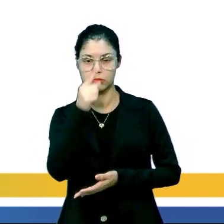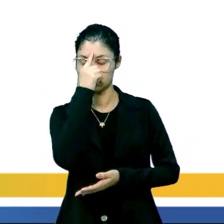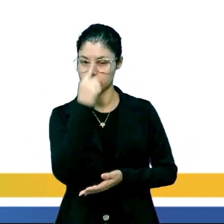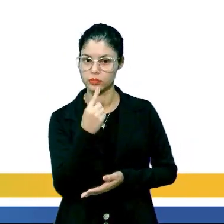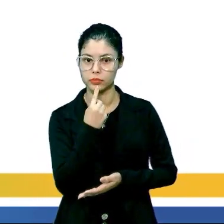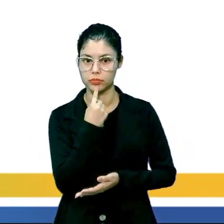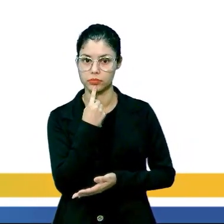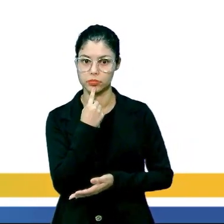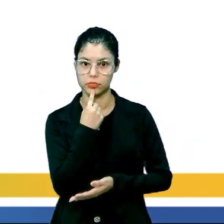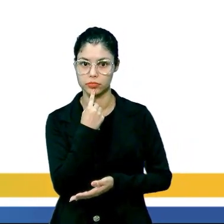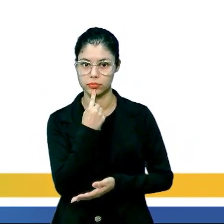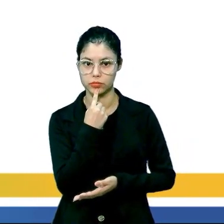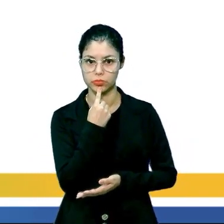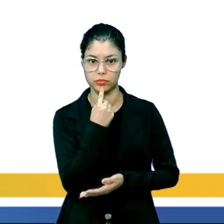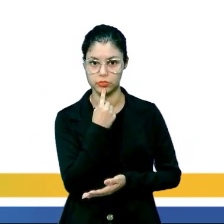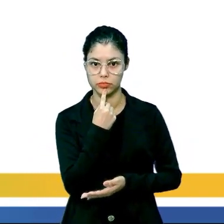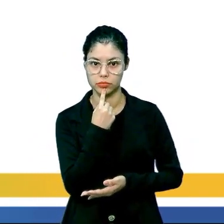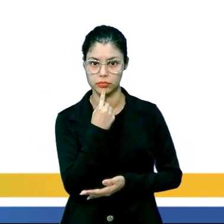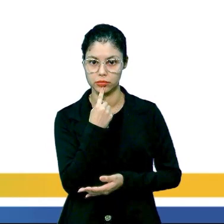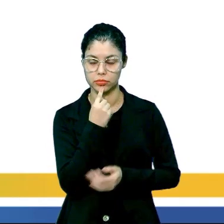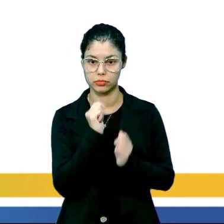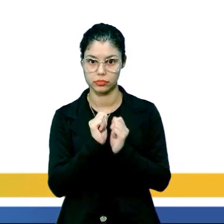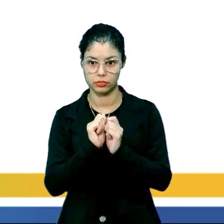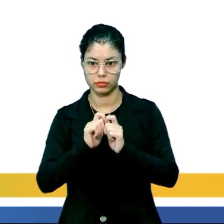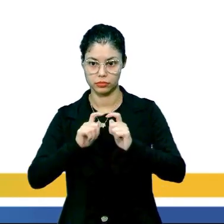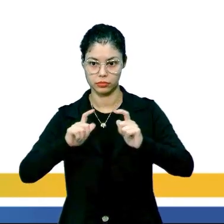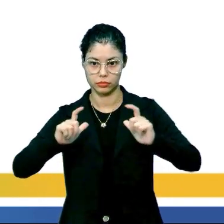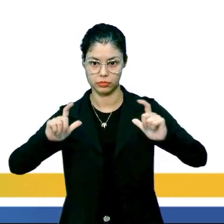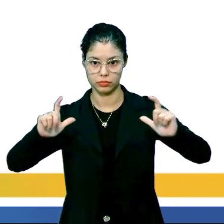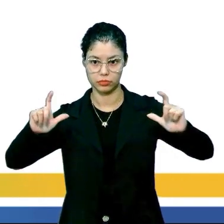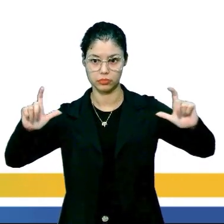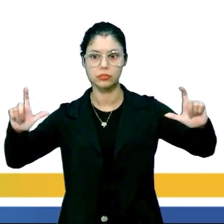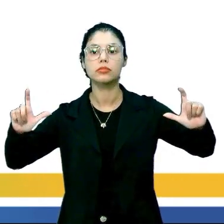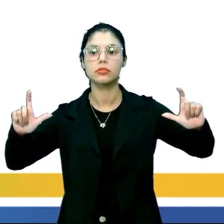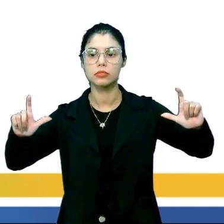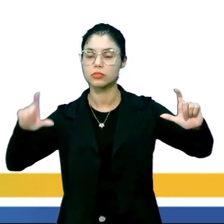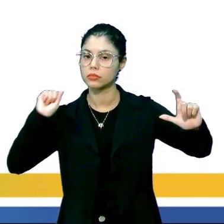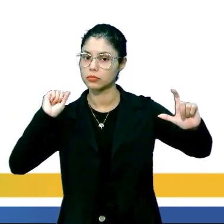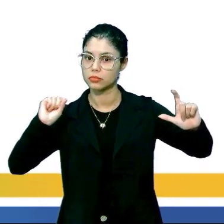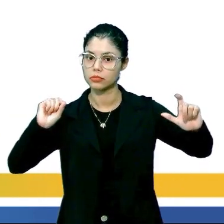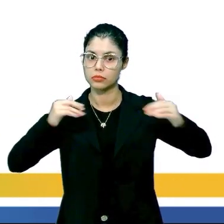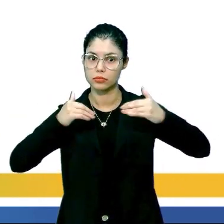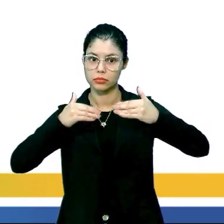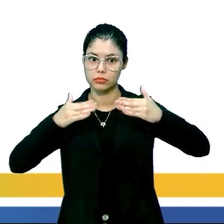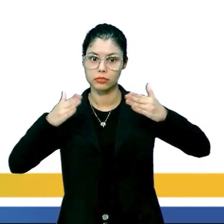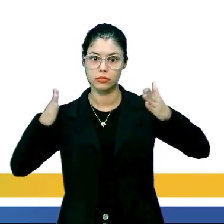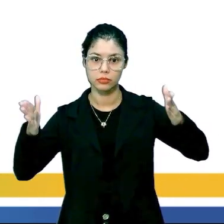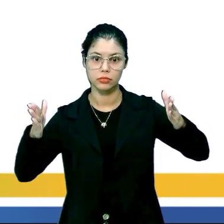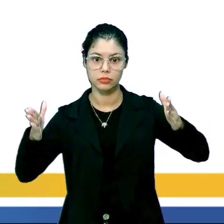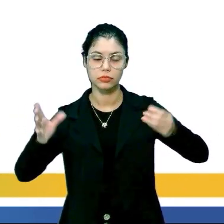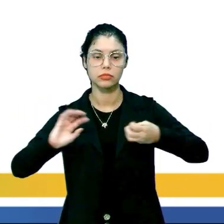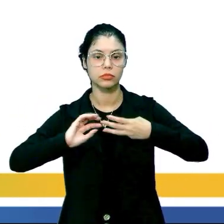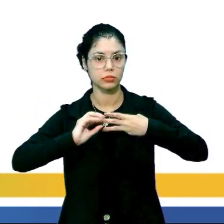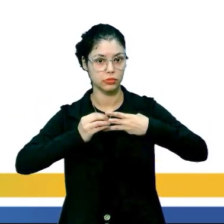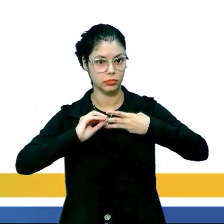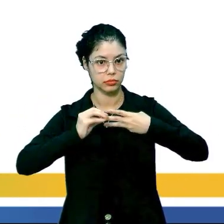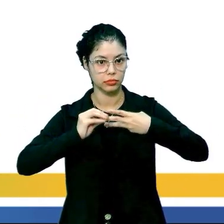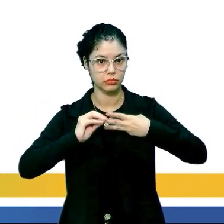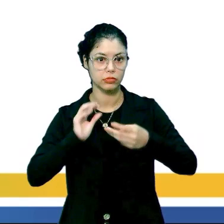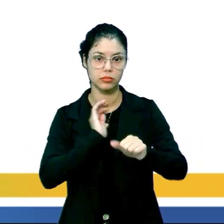imagem? É dilatar esse vaso, que seria o quê? Abrir para que as